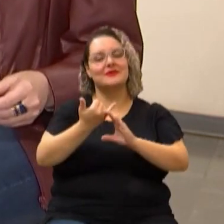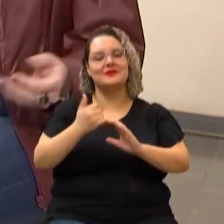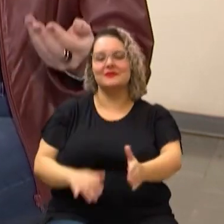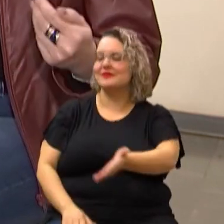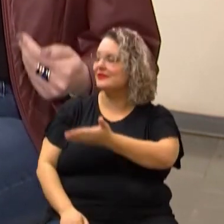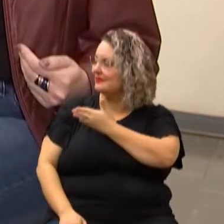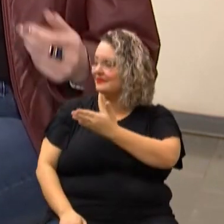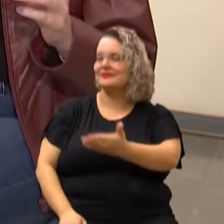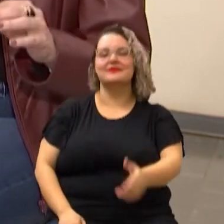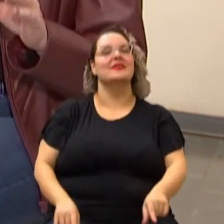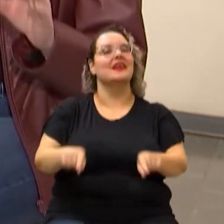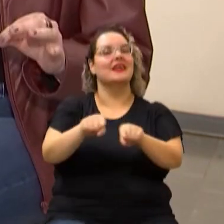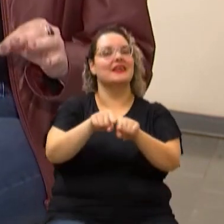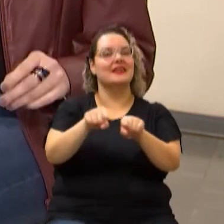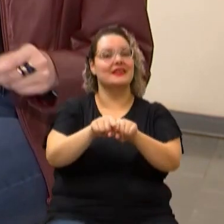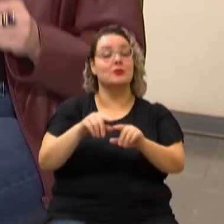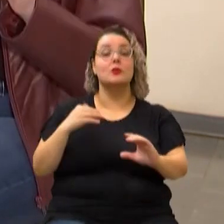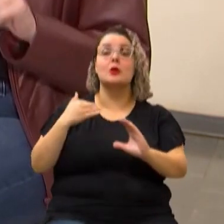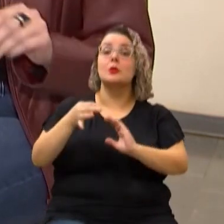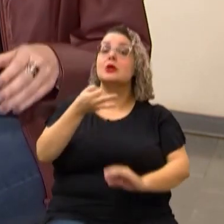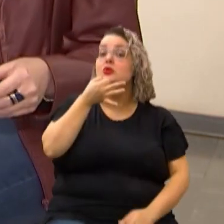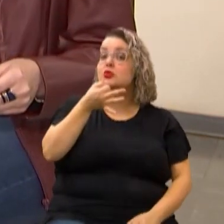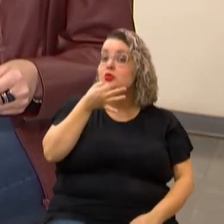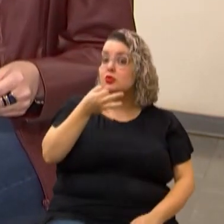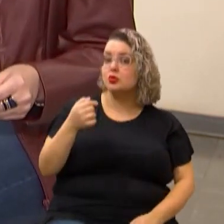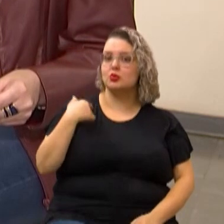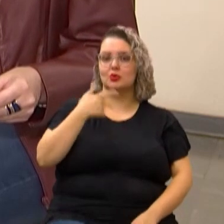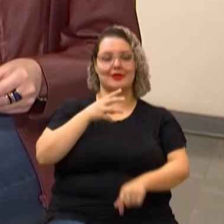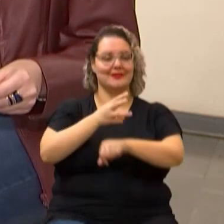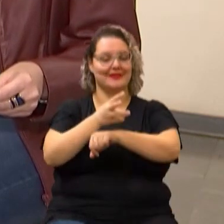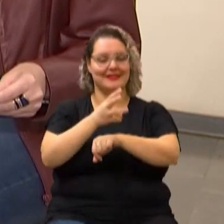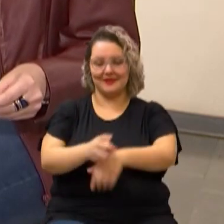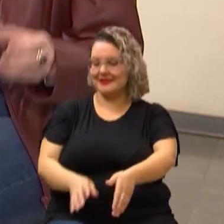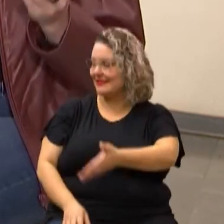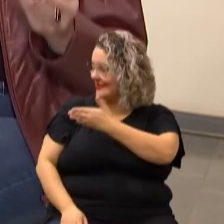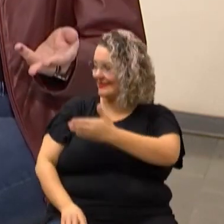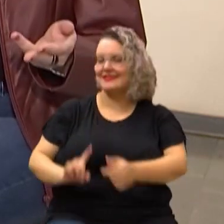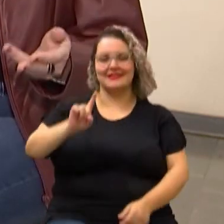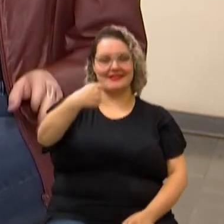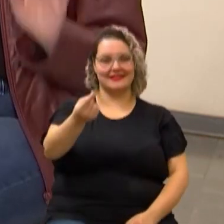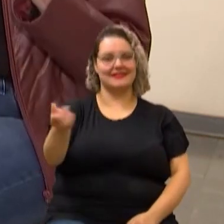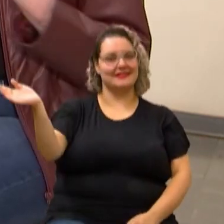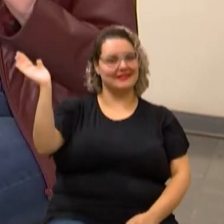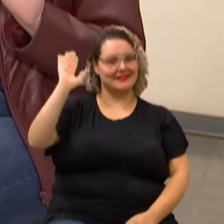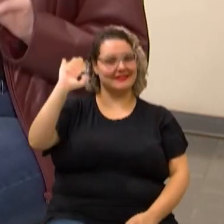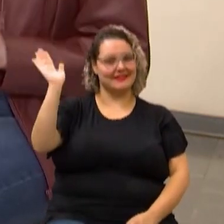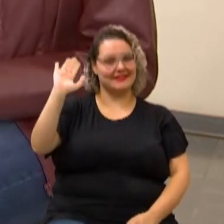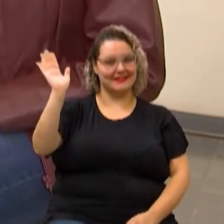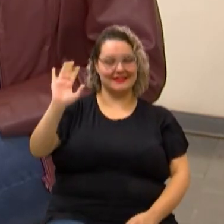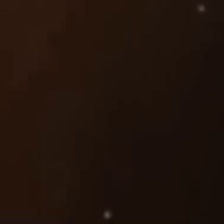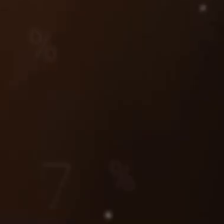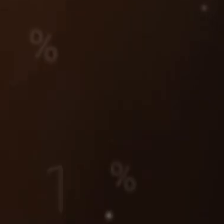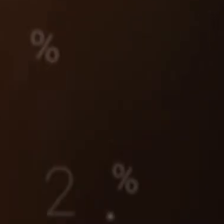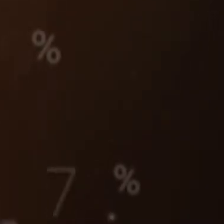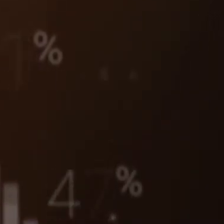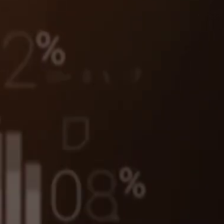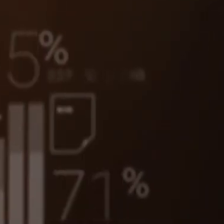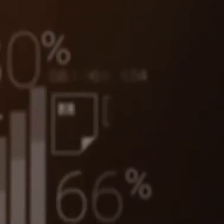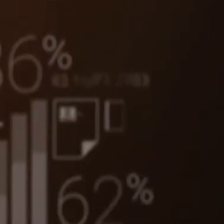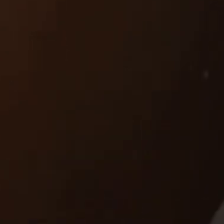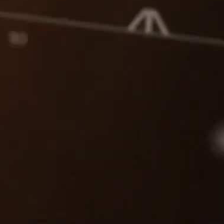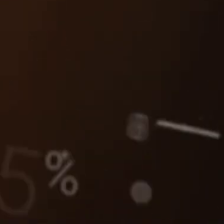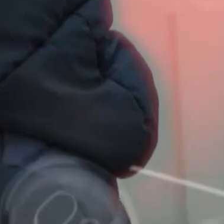pagar juros, realmente vai ser muito complicado sair desse momento. Então, não vamos dizer